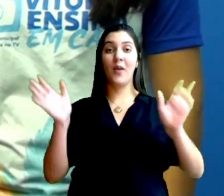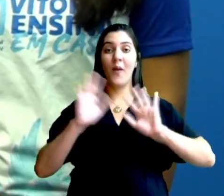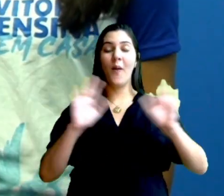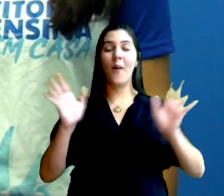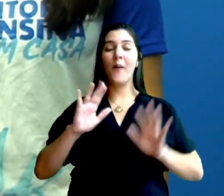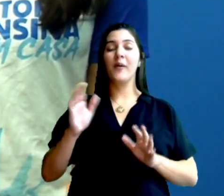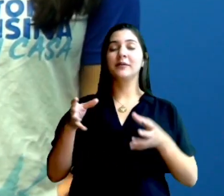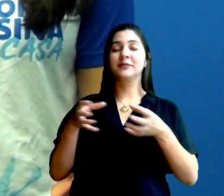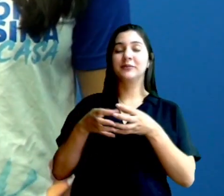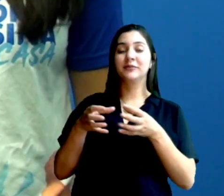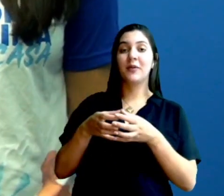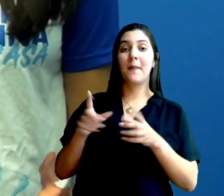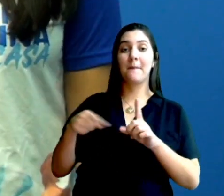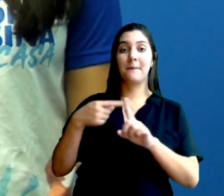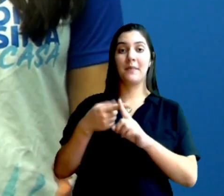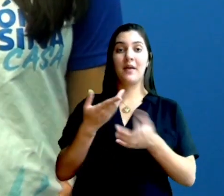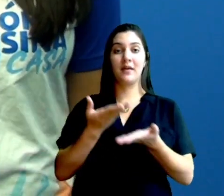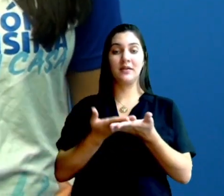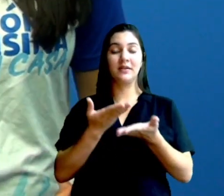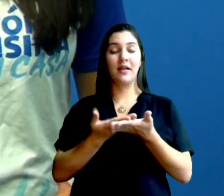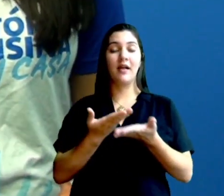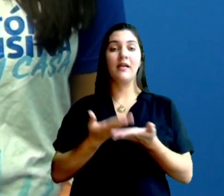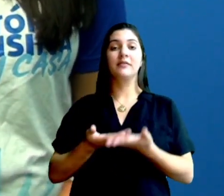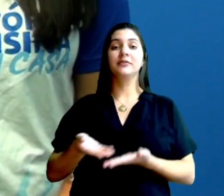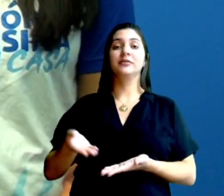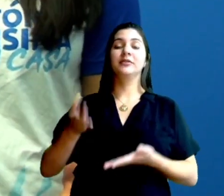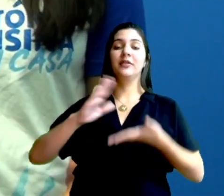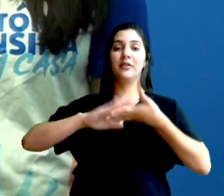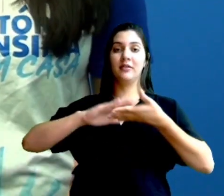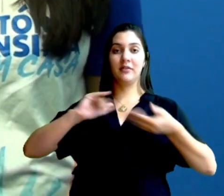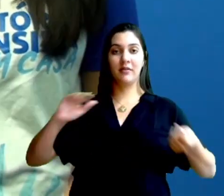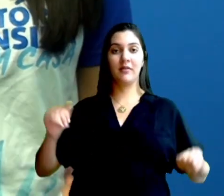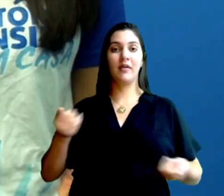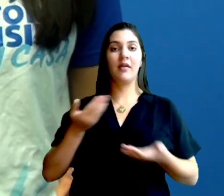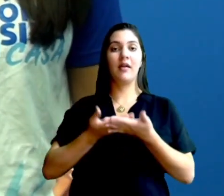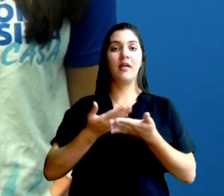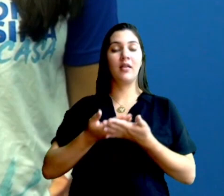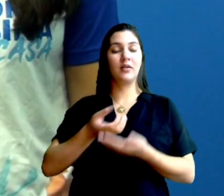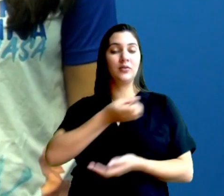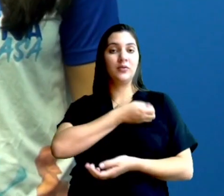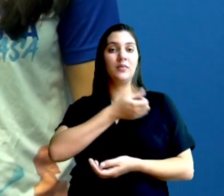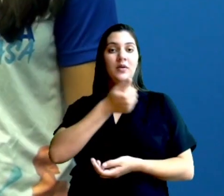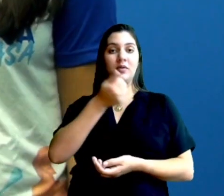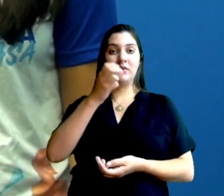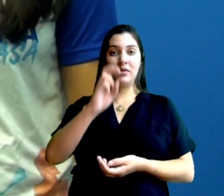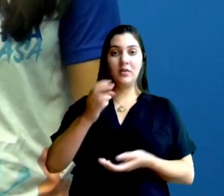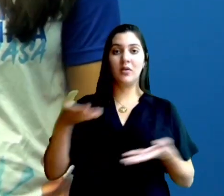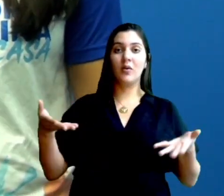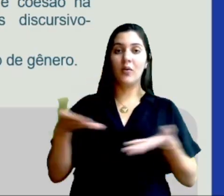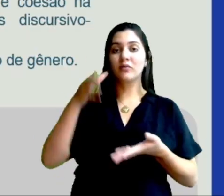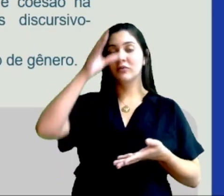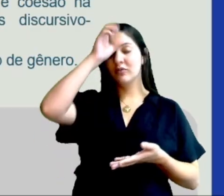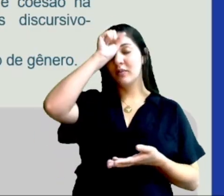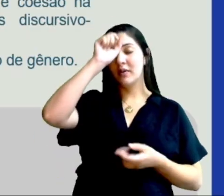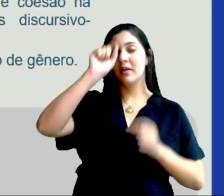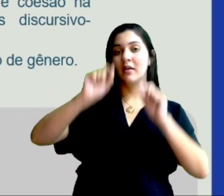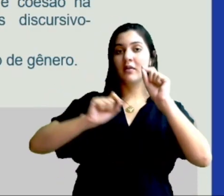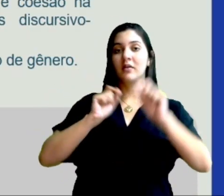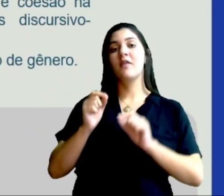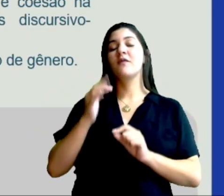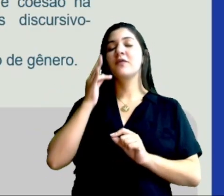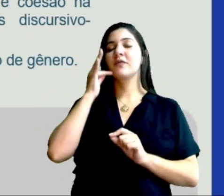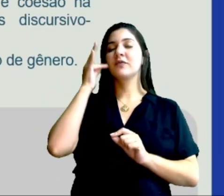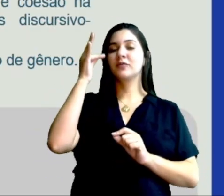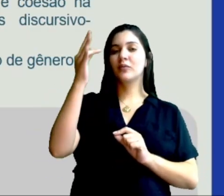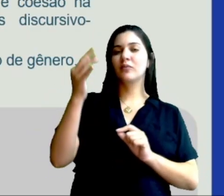pessoal, estamos aqui para mais uma aula de língua espanhola, nossa aula de número 15, e hoje nós vamos aprender sobre futuro